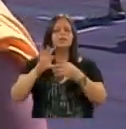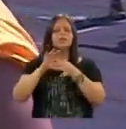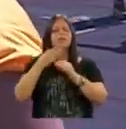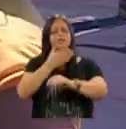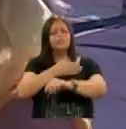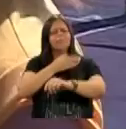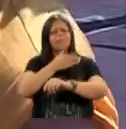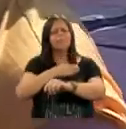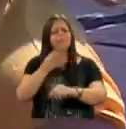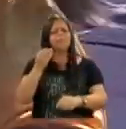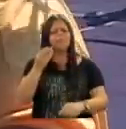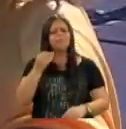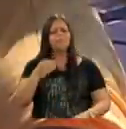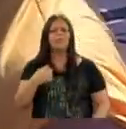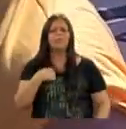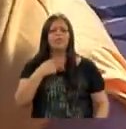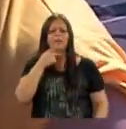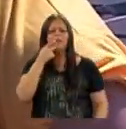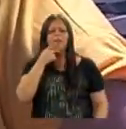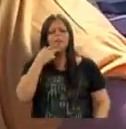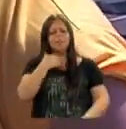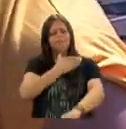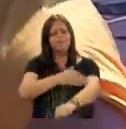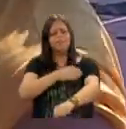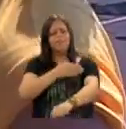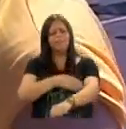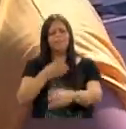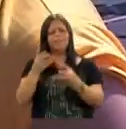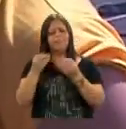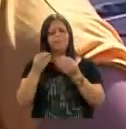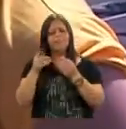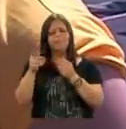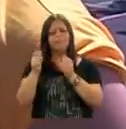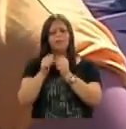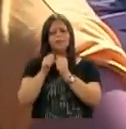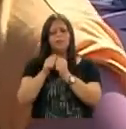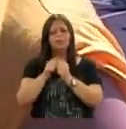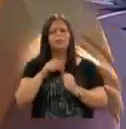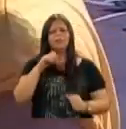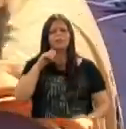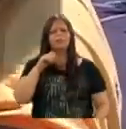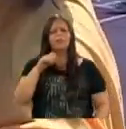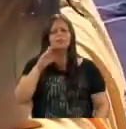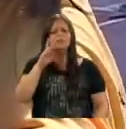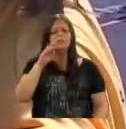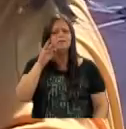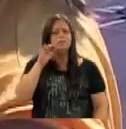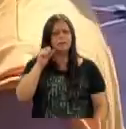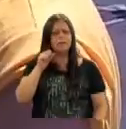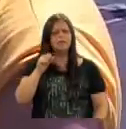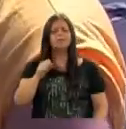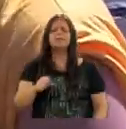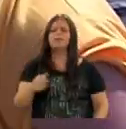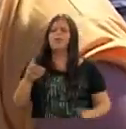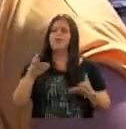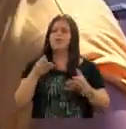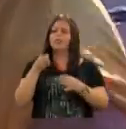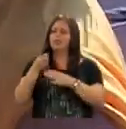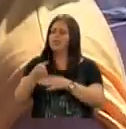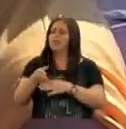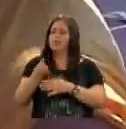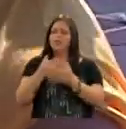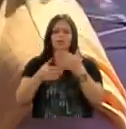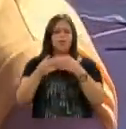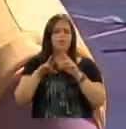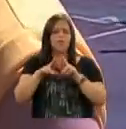e treinar muito estava falando treinei bastante com ele nas nas brigas e daí a gente chegou aqui é totalmente diferente